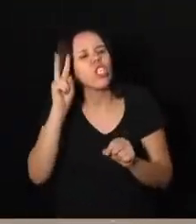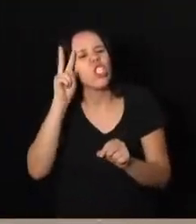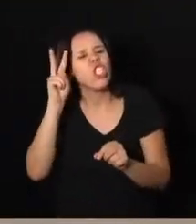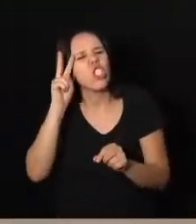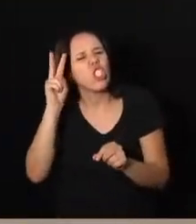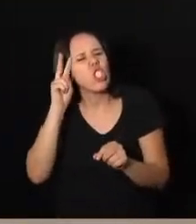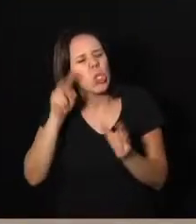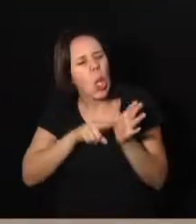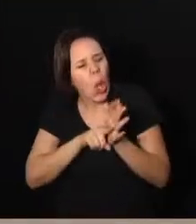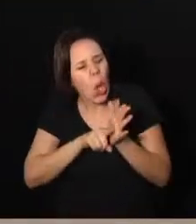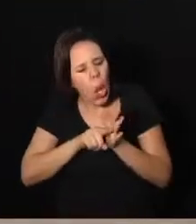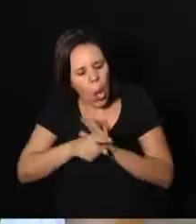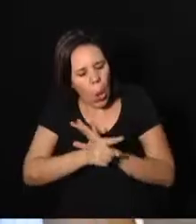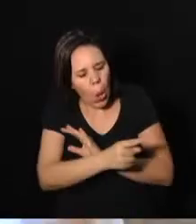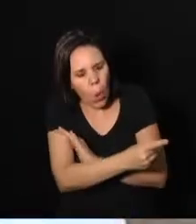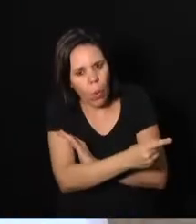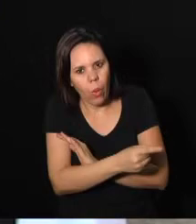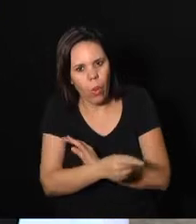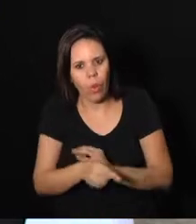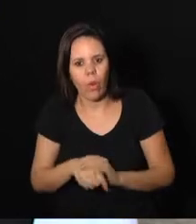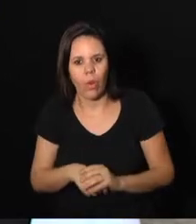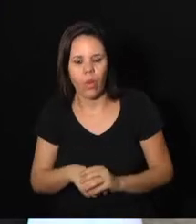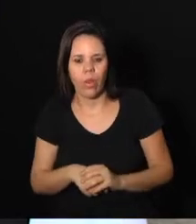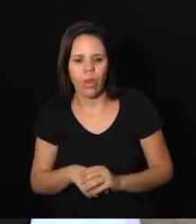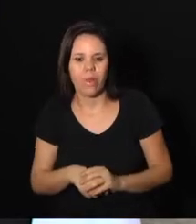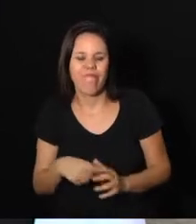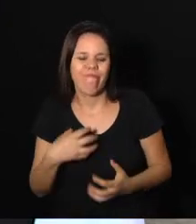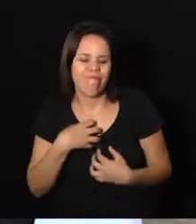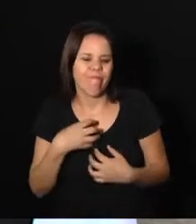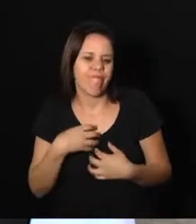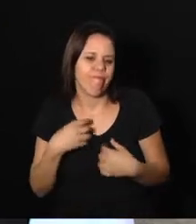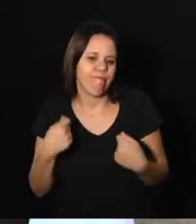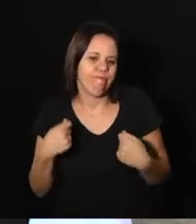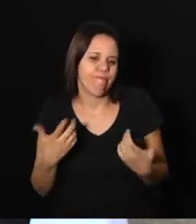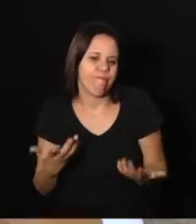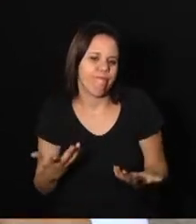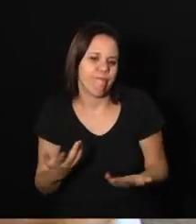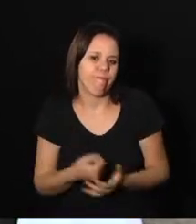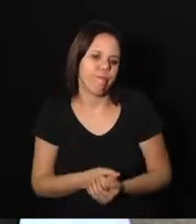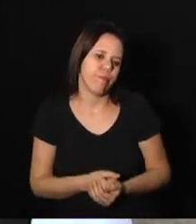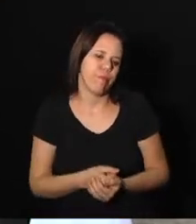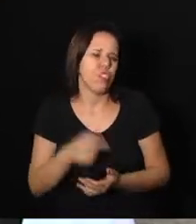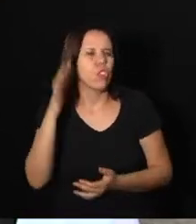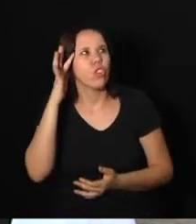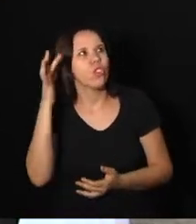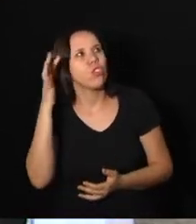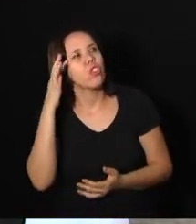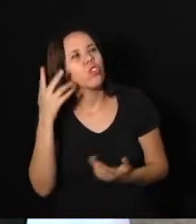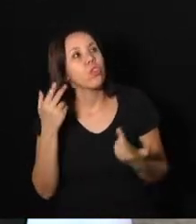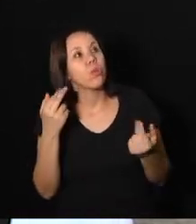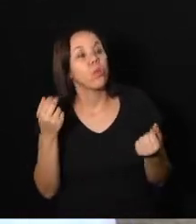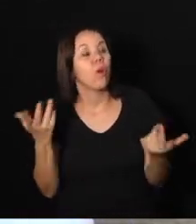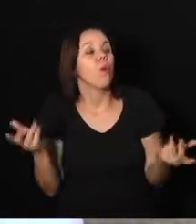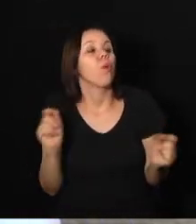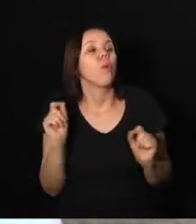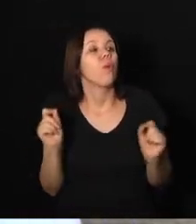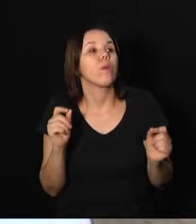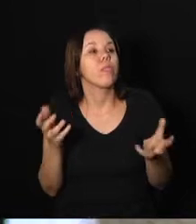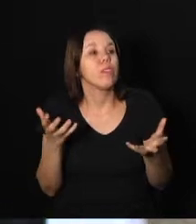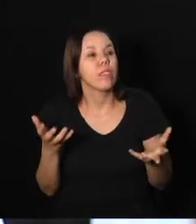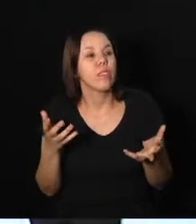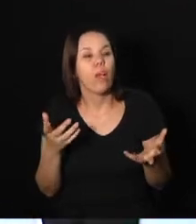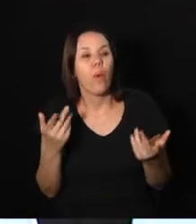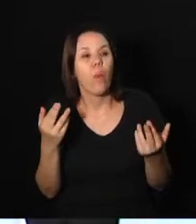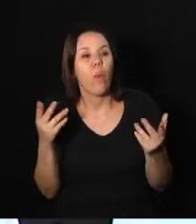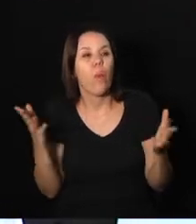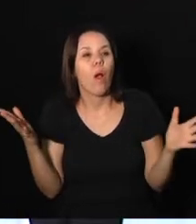Já dá para sonhar mais longe. Sinto essa necessidade, entendeu? Como se a gente estivesse sonhando de olhos abertos, sabe? Como se estivesse